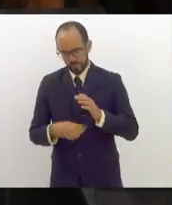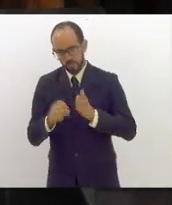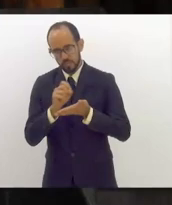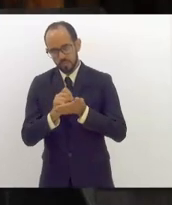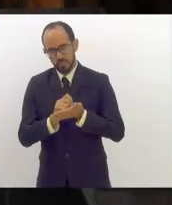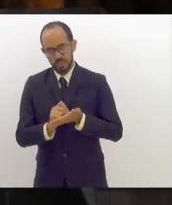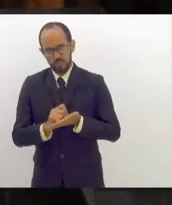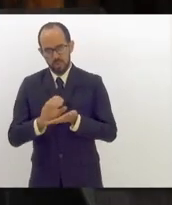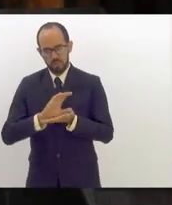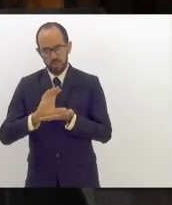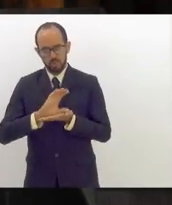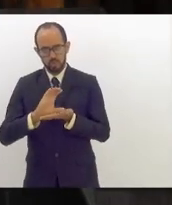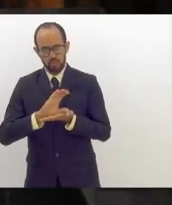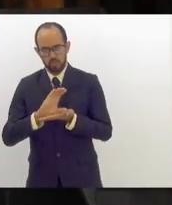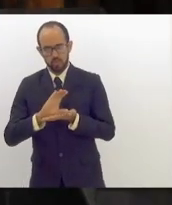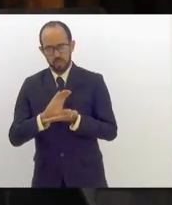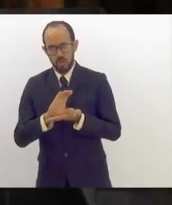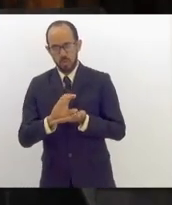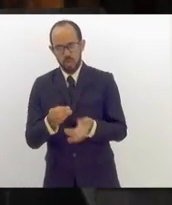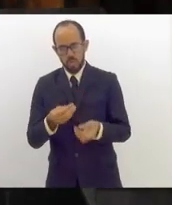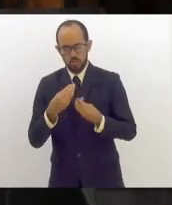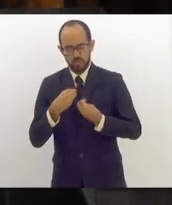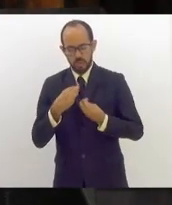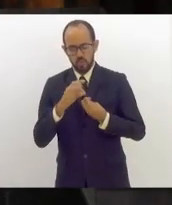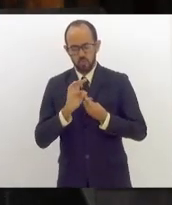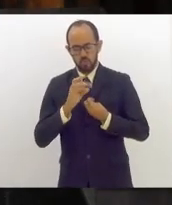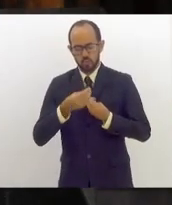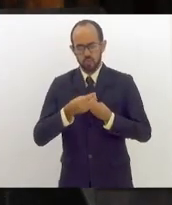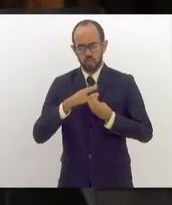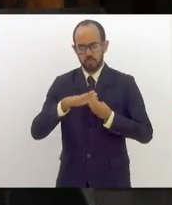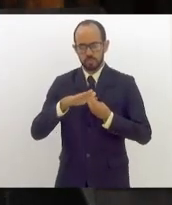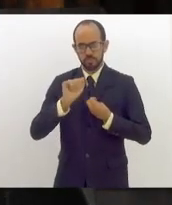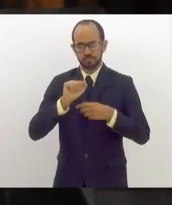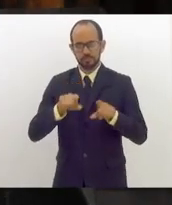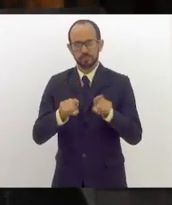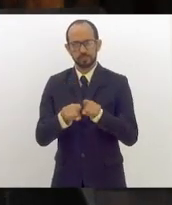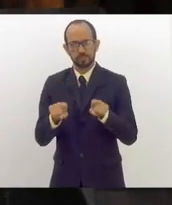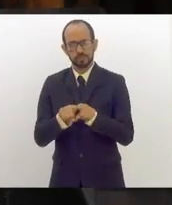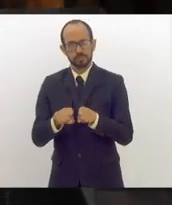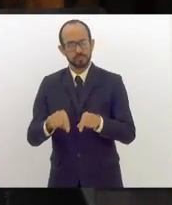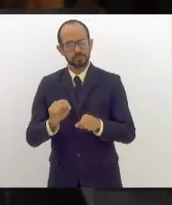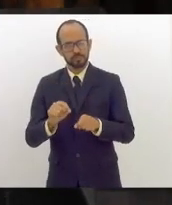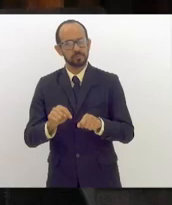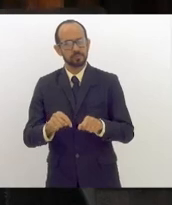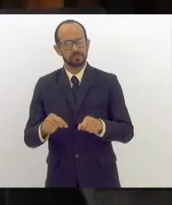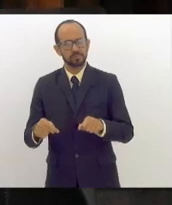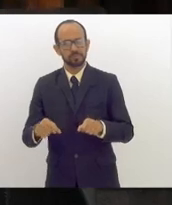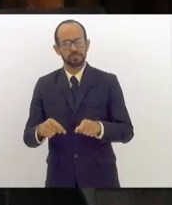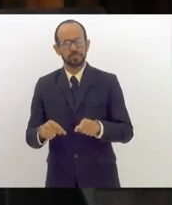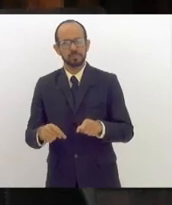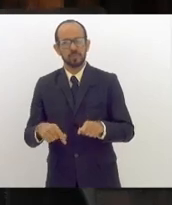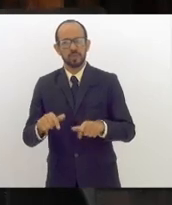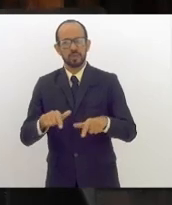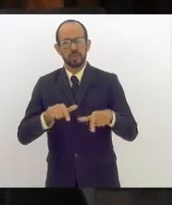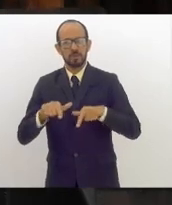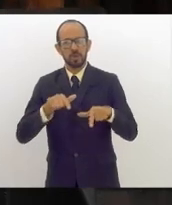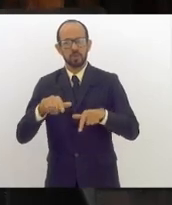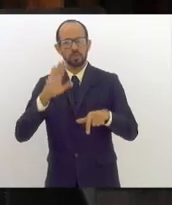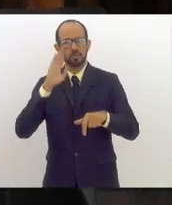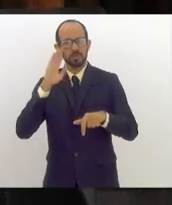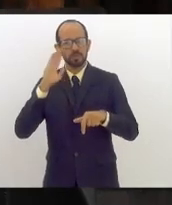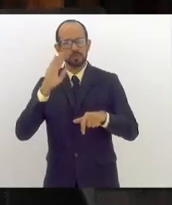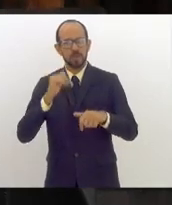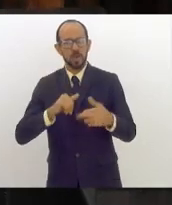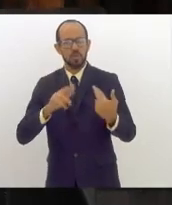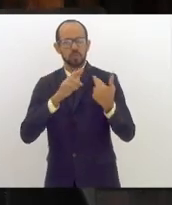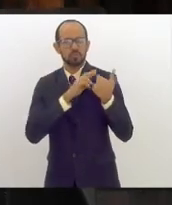e nos deu tudo mas exerceu o principal cargo da advocacia nacional e Beto